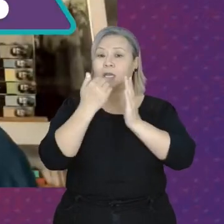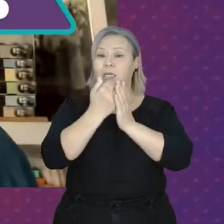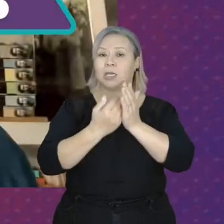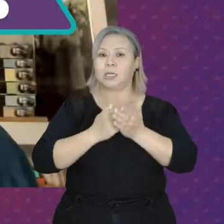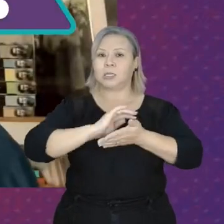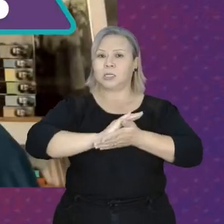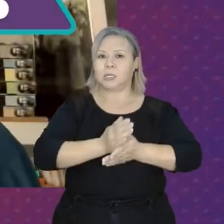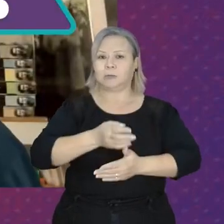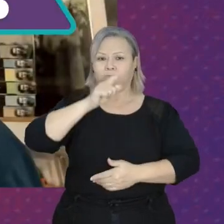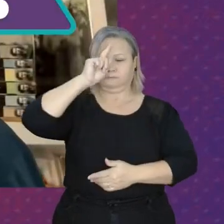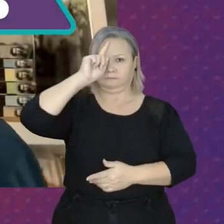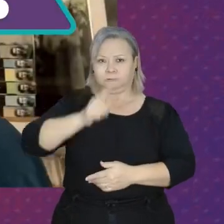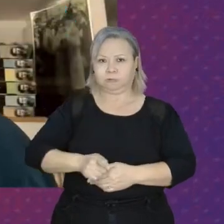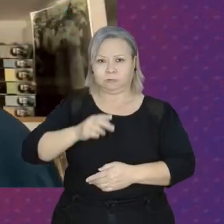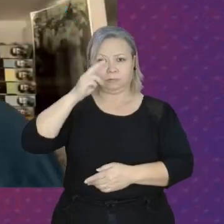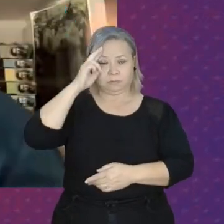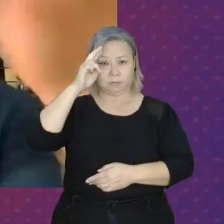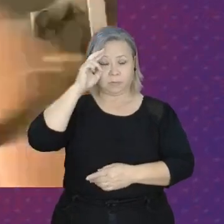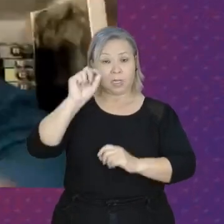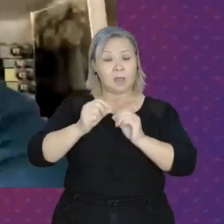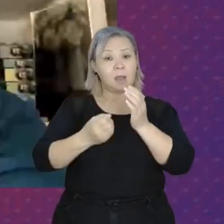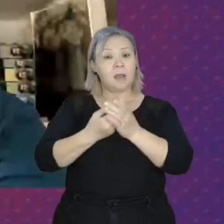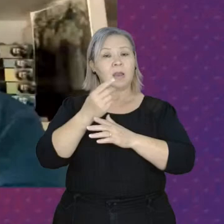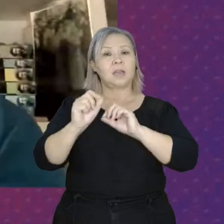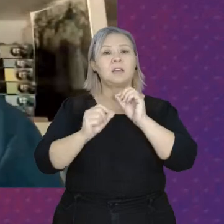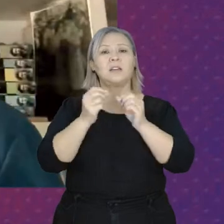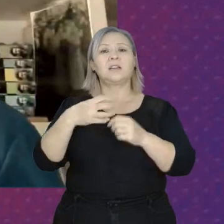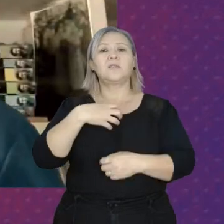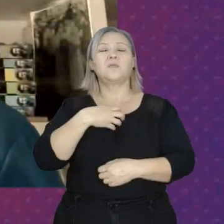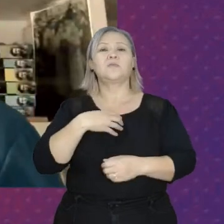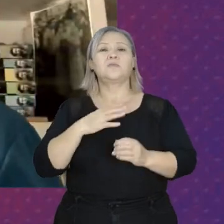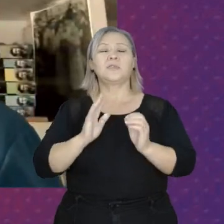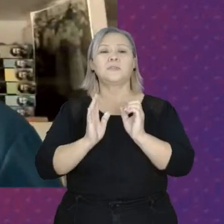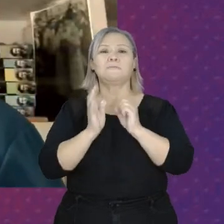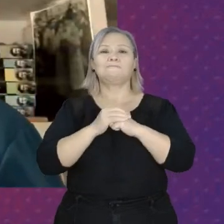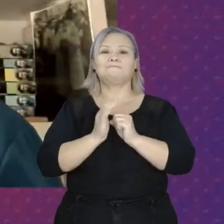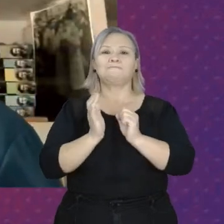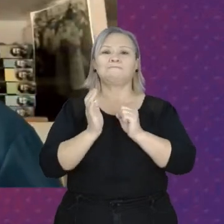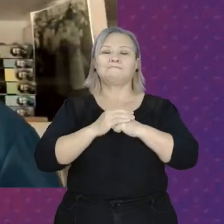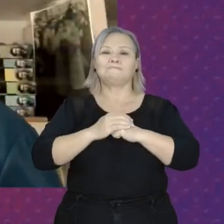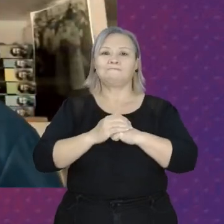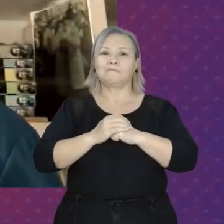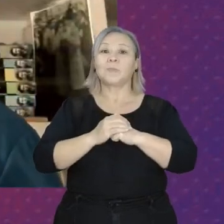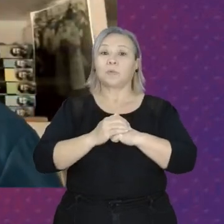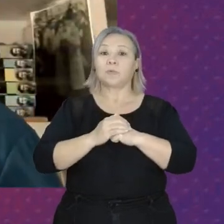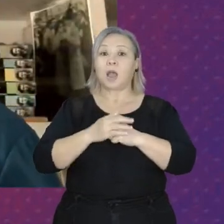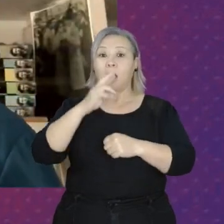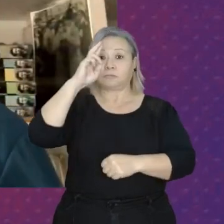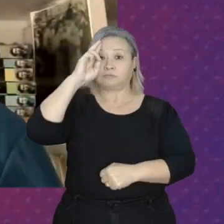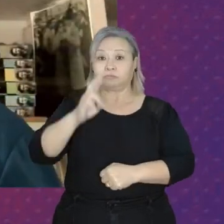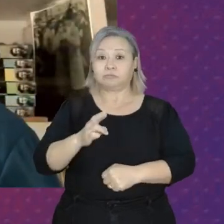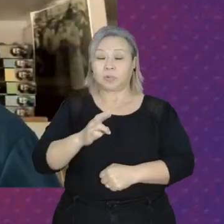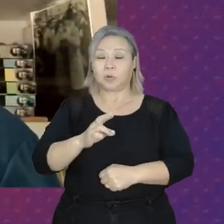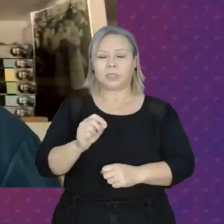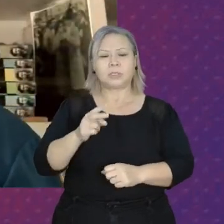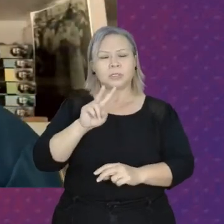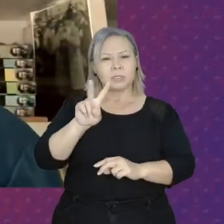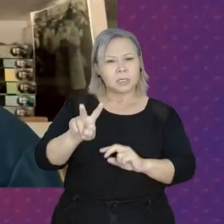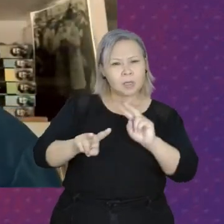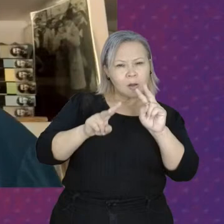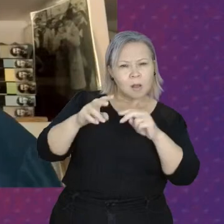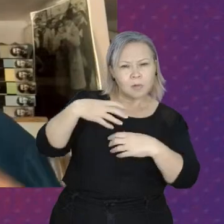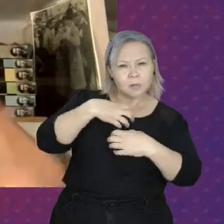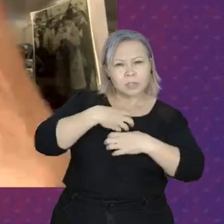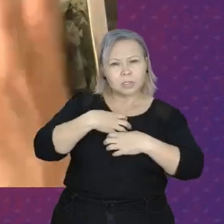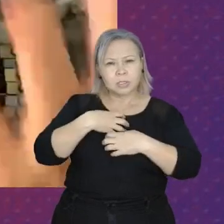dominação cria formas de ocultar essa dominação. Não é? Se nós olharmos para a maneira como